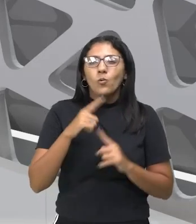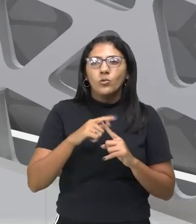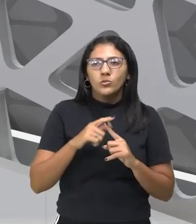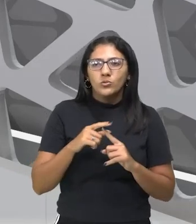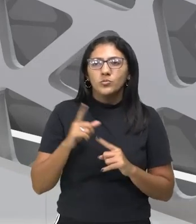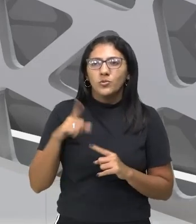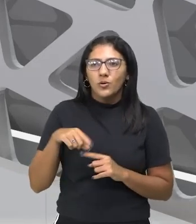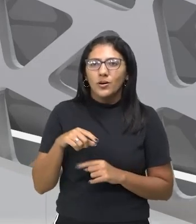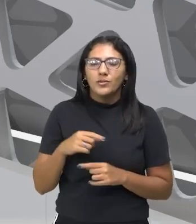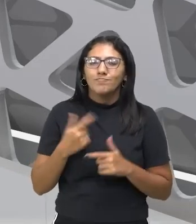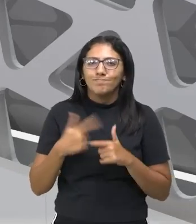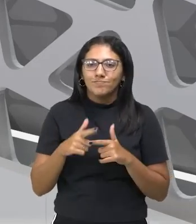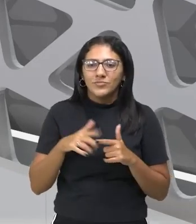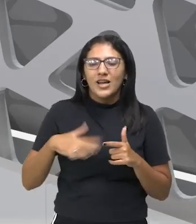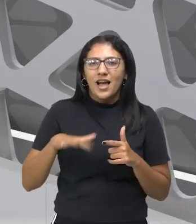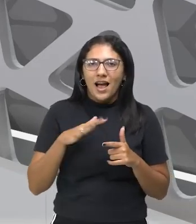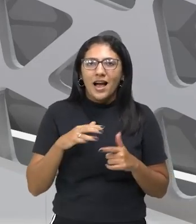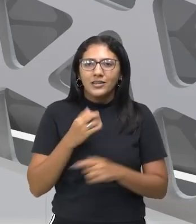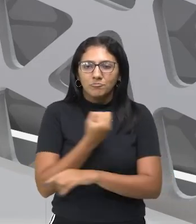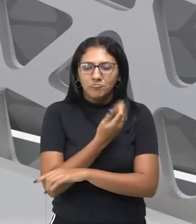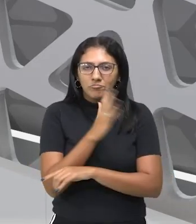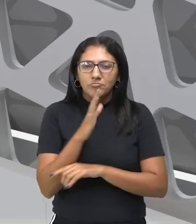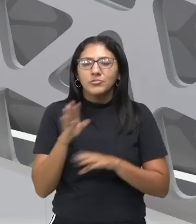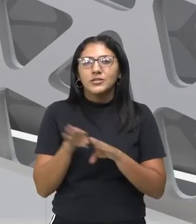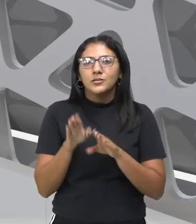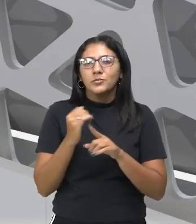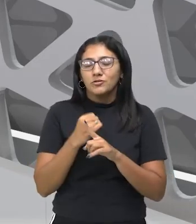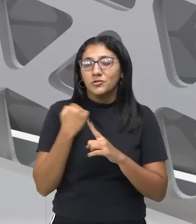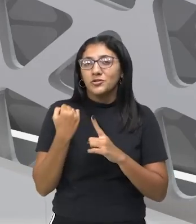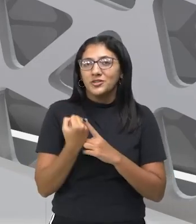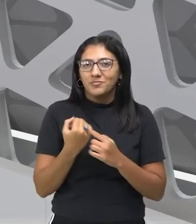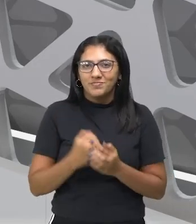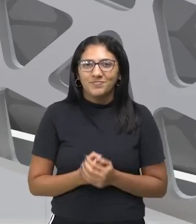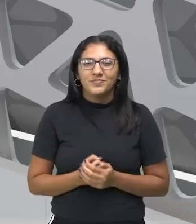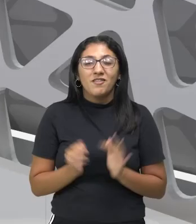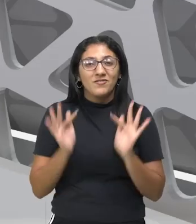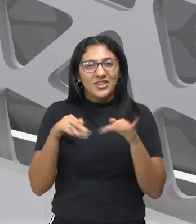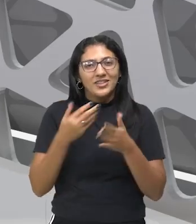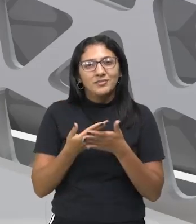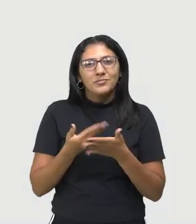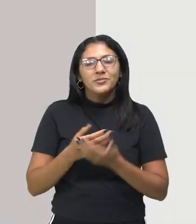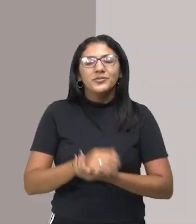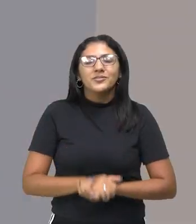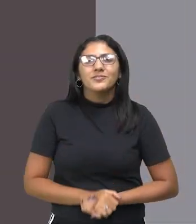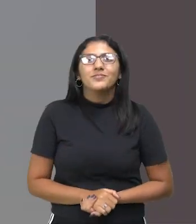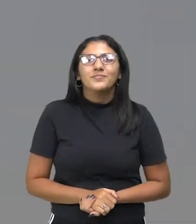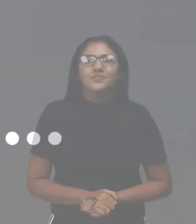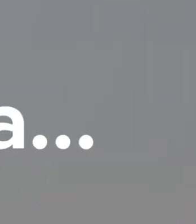considerada uma tragédia ecológica e social também. Finalizamos aqui a nossa aula.